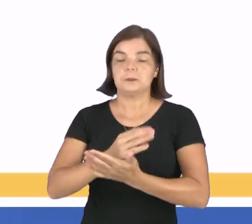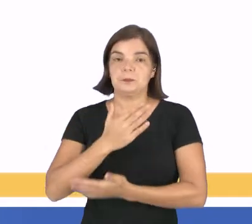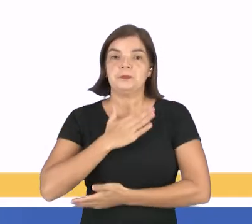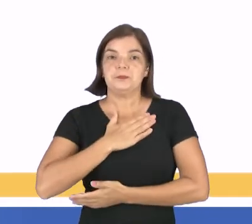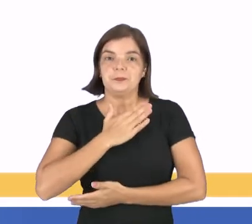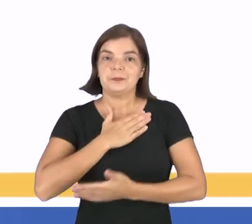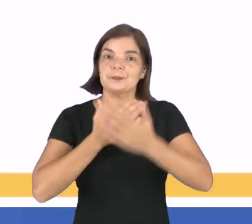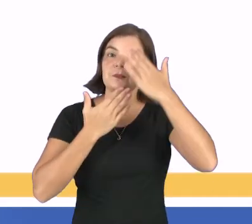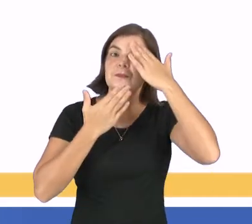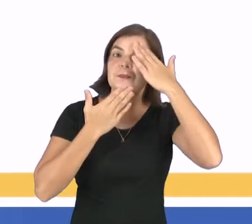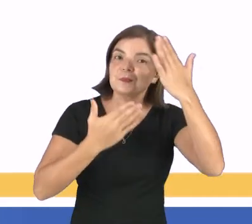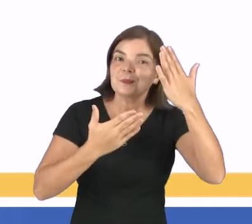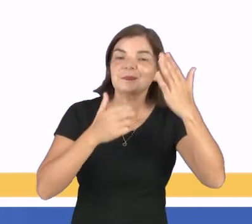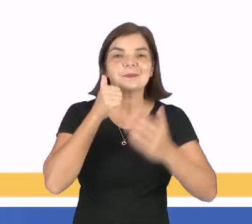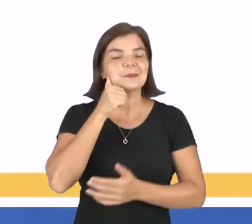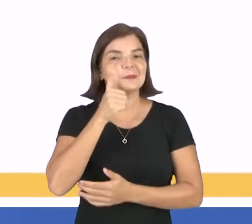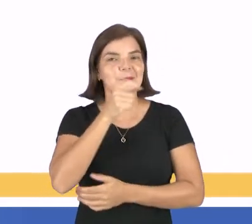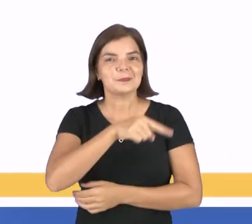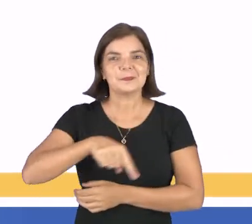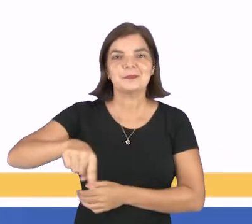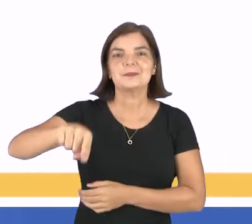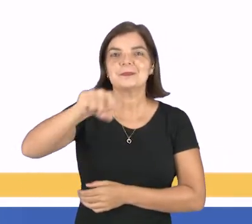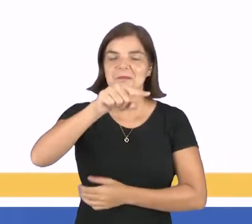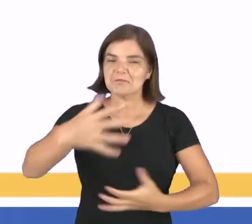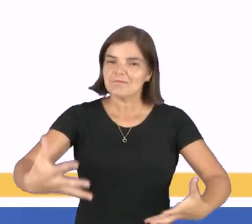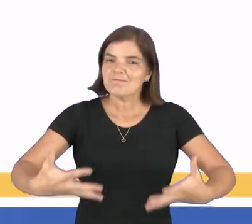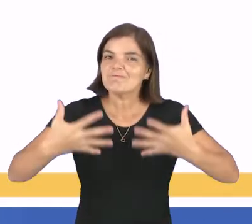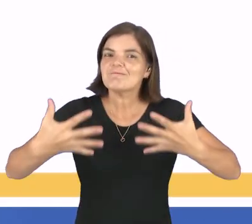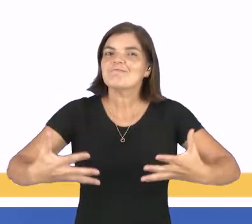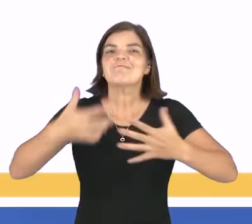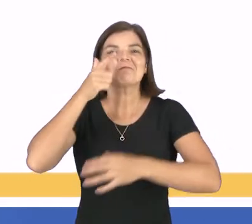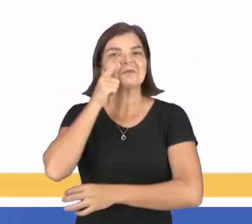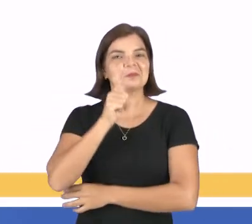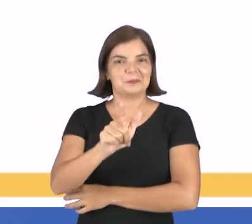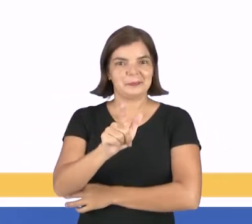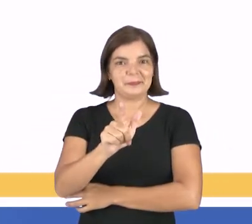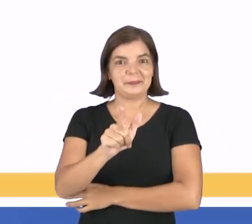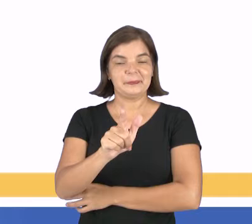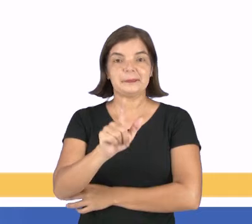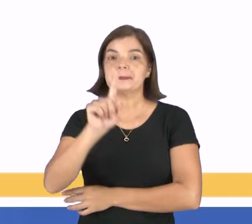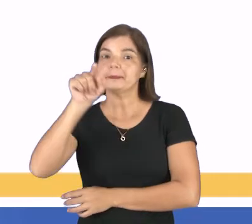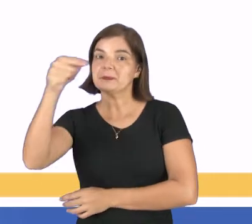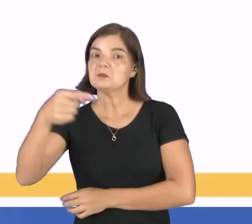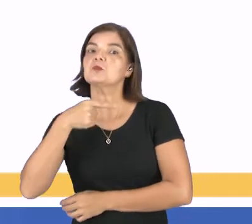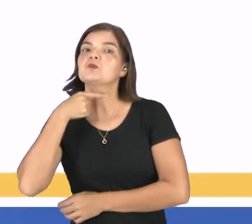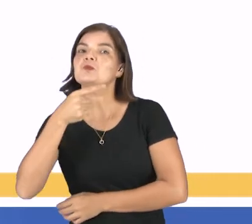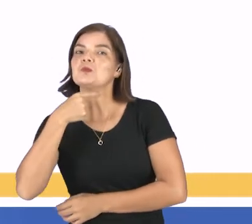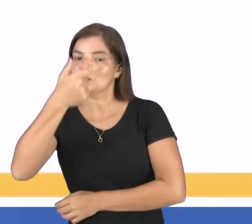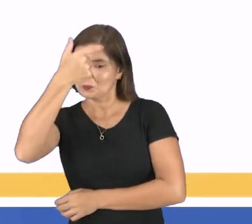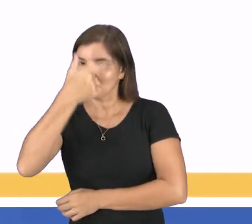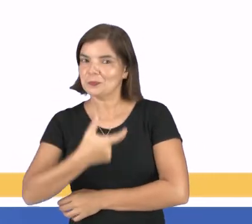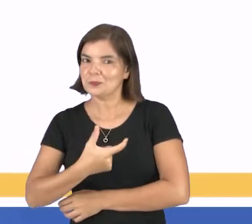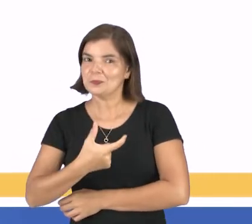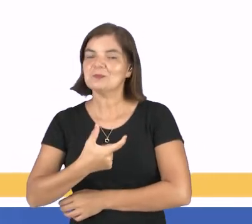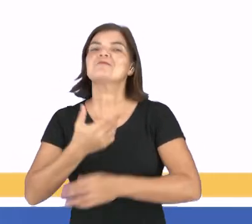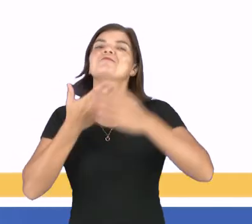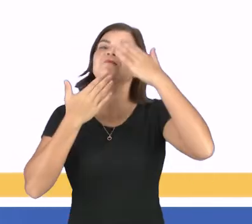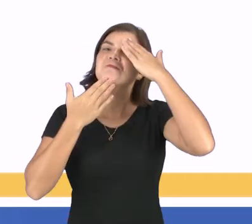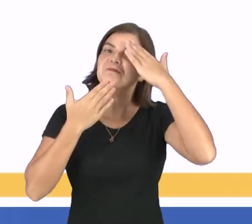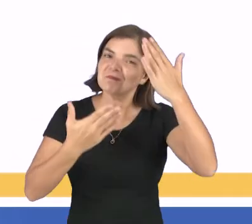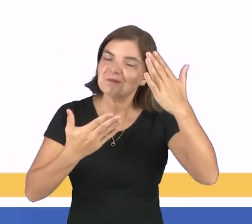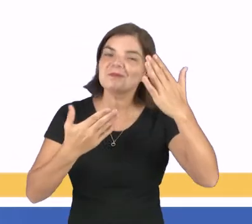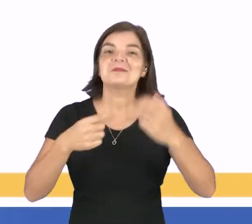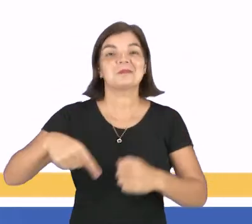mim, obrigada, vocês me motivaram a conseguir. Aos que duvidaram de mim, muito